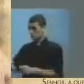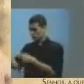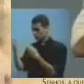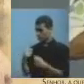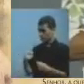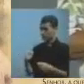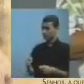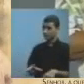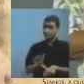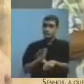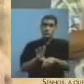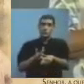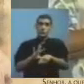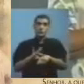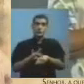Estava no fim.